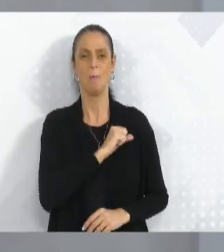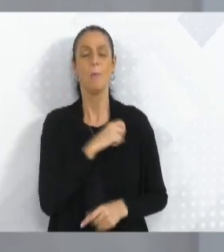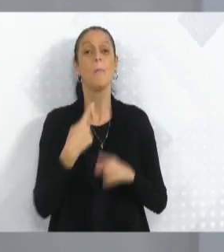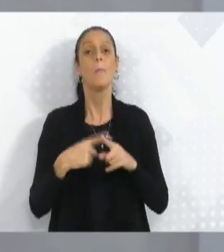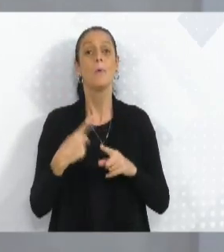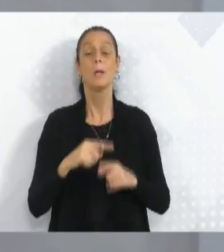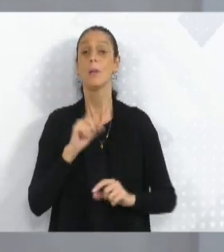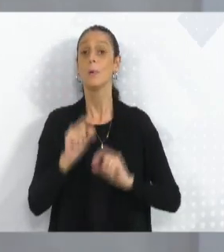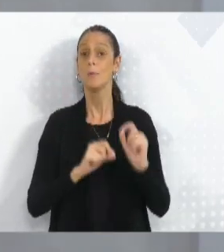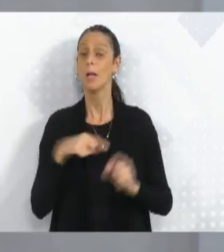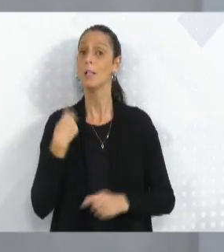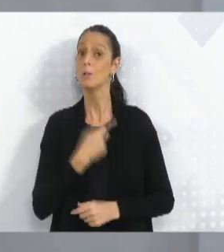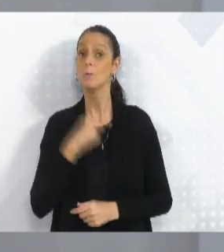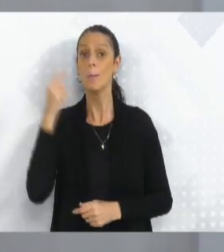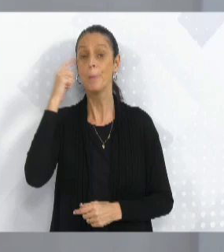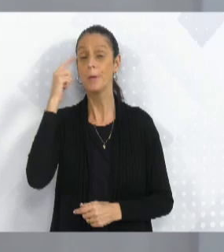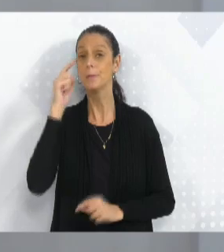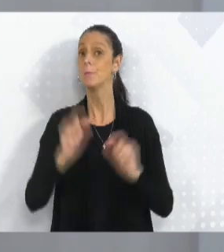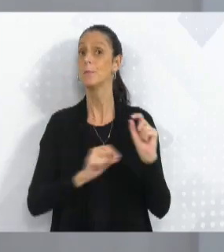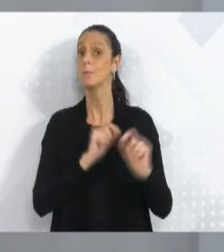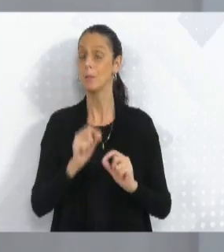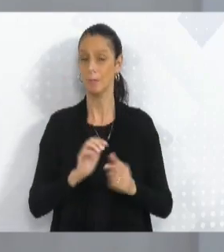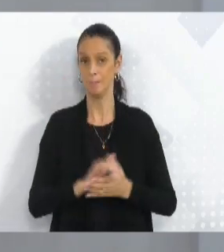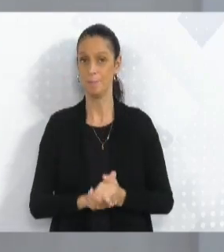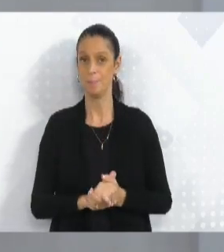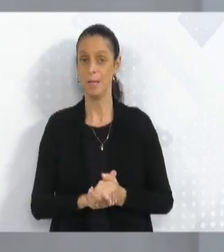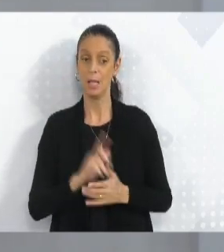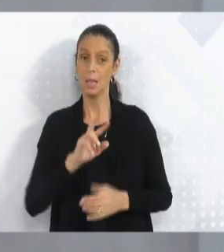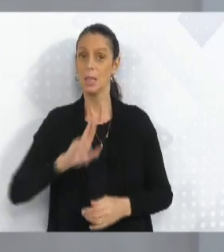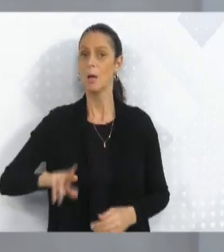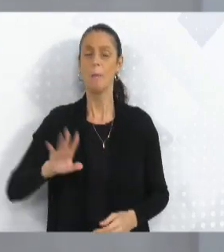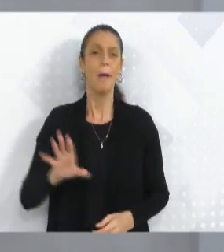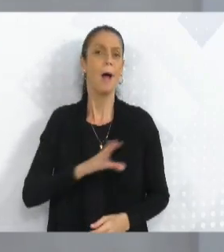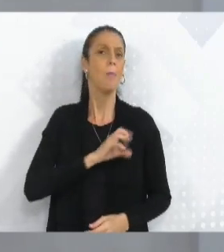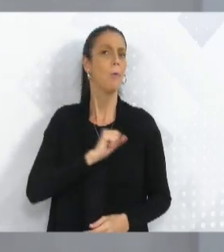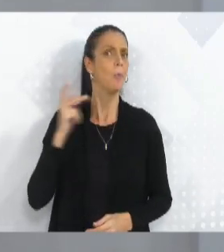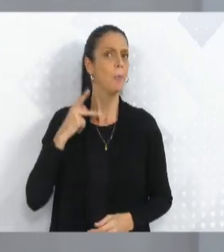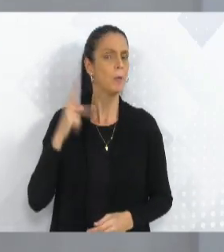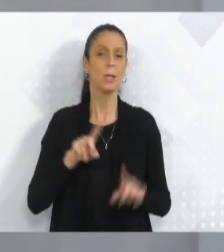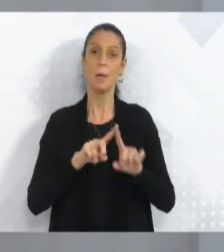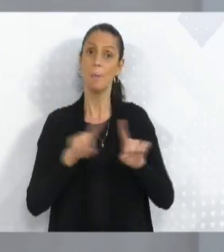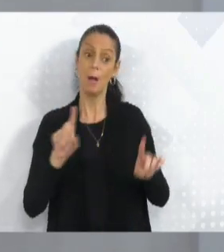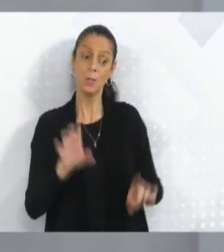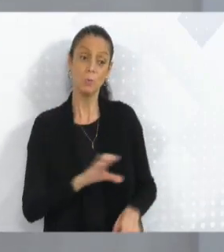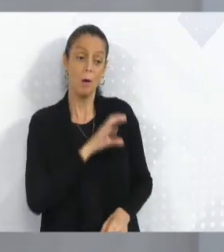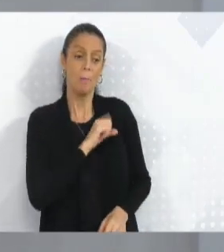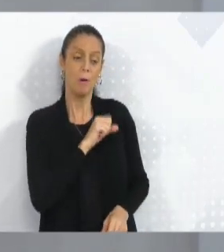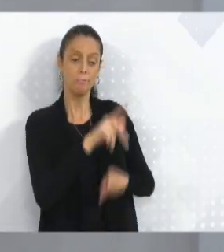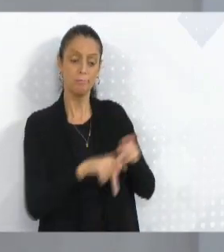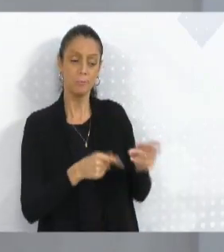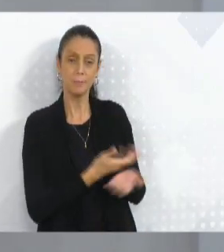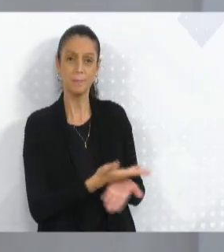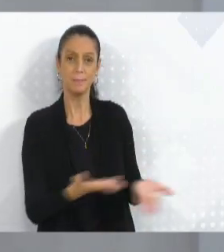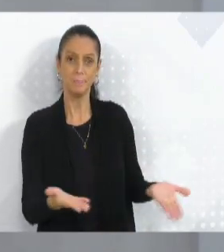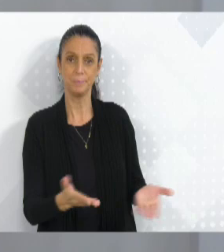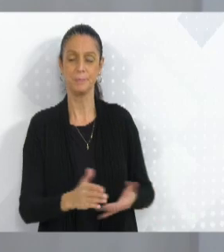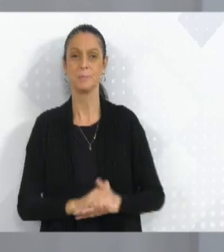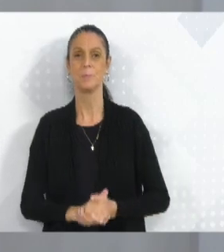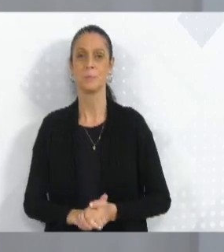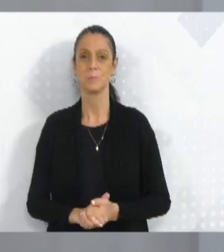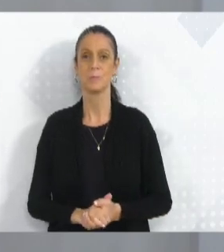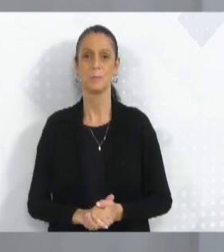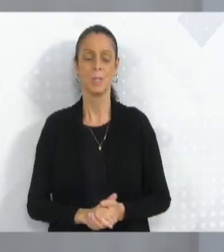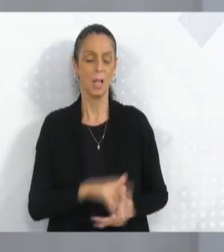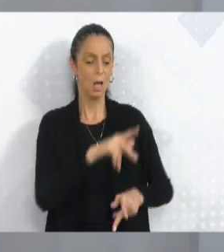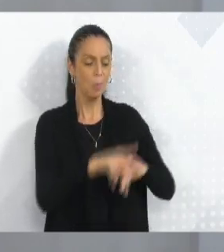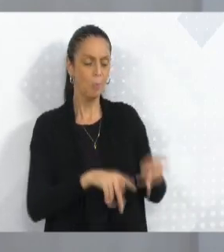aí uma linha que pensamento que pode não ser um amor político mas é um amor pela população o